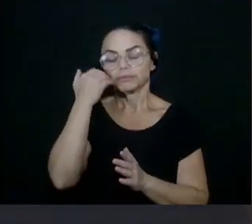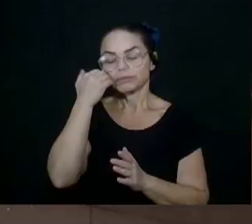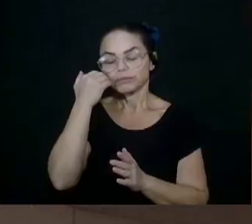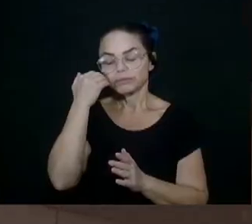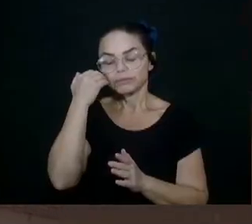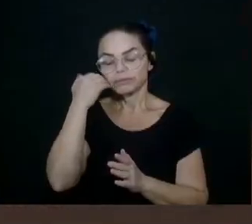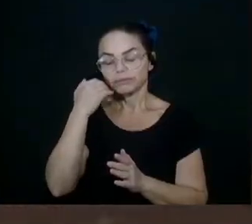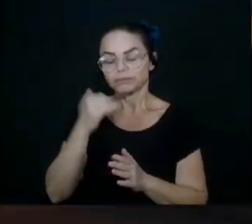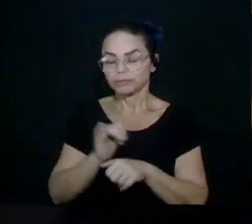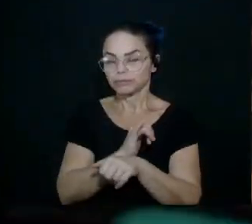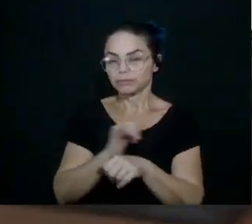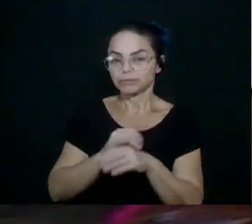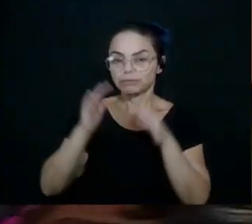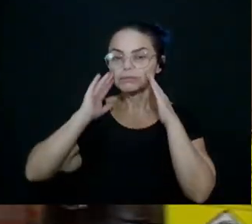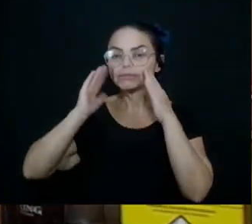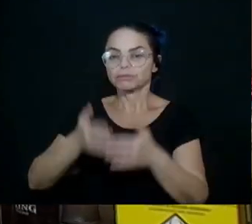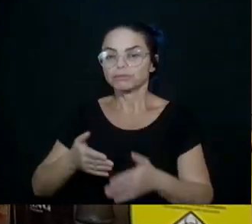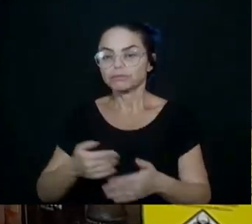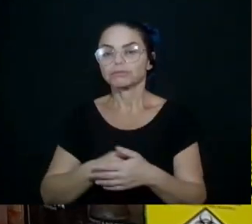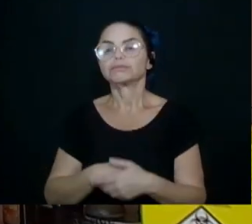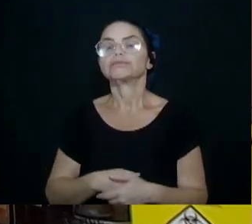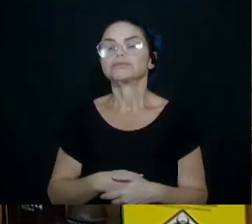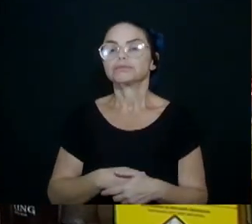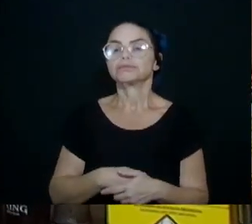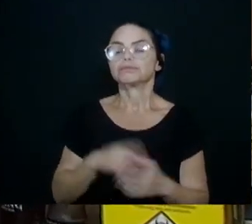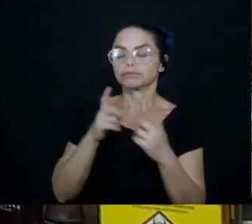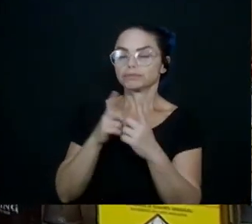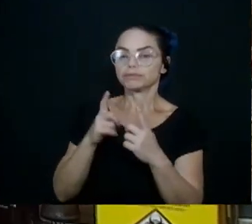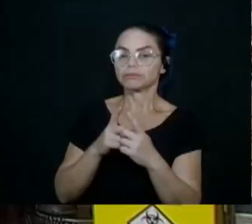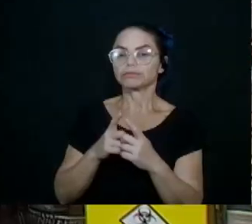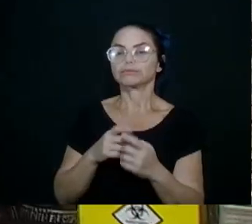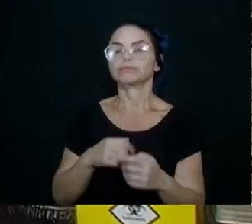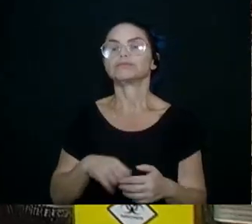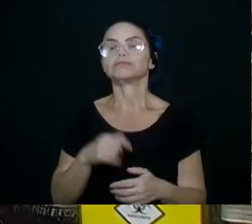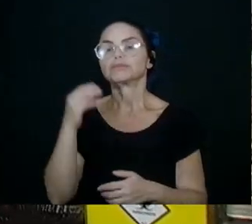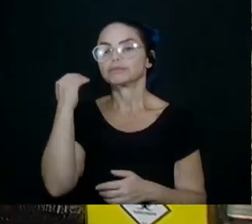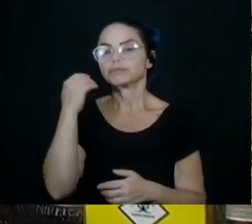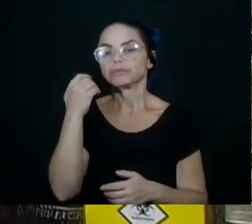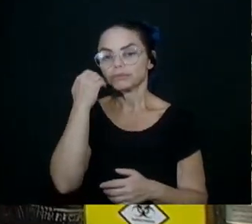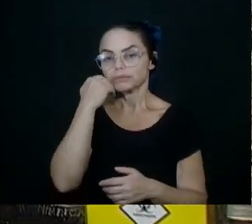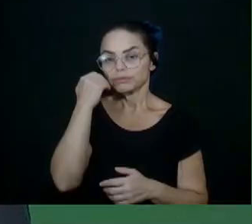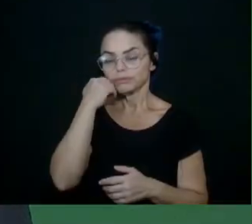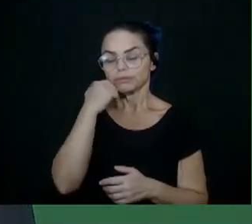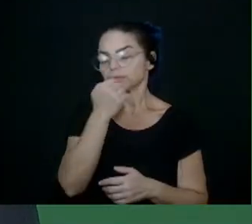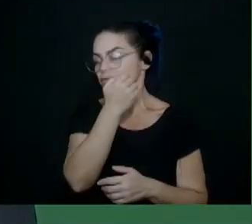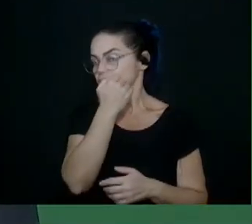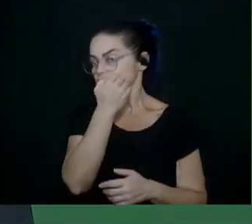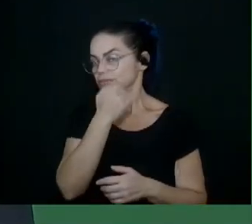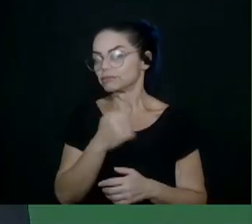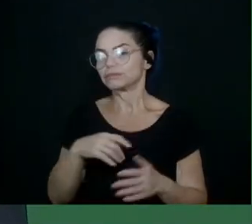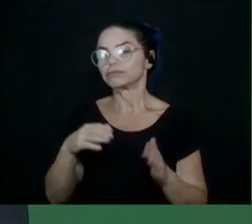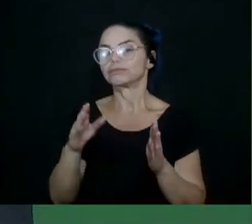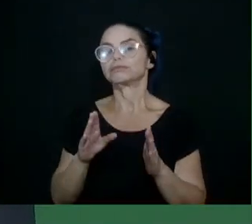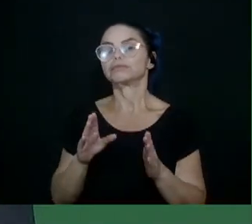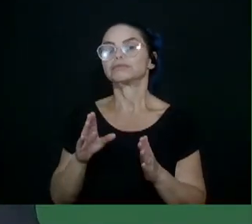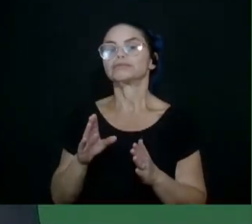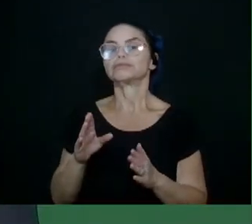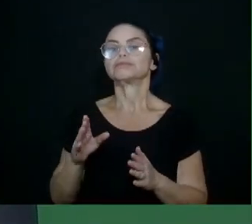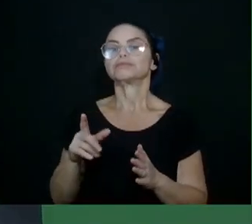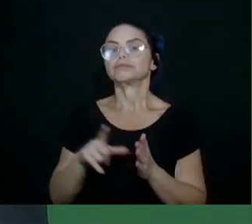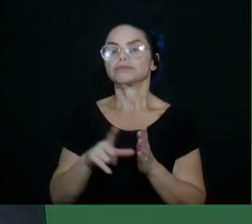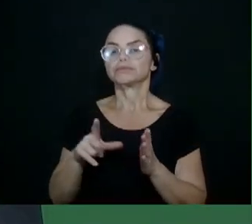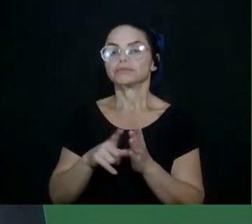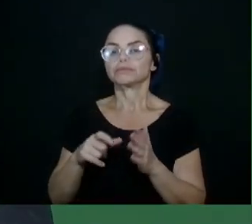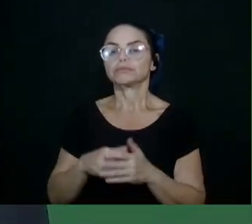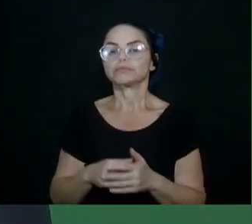é voltada para atender os barbeiros e também atender automaticamente a barbearia, você consegue ter esse elo